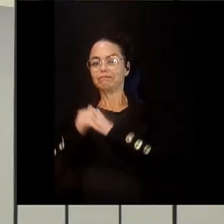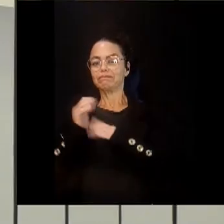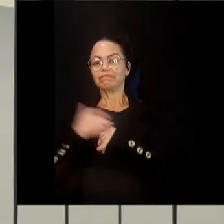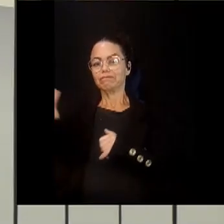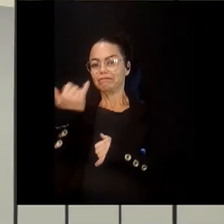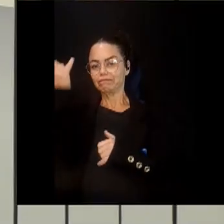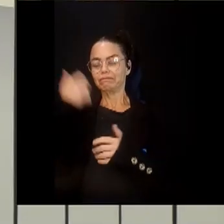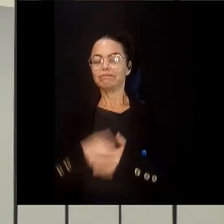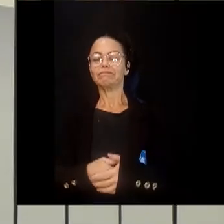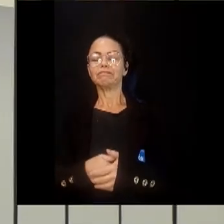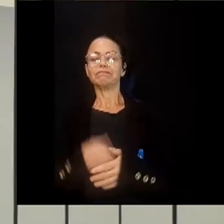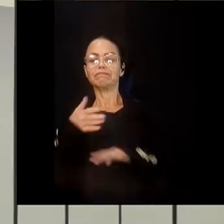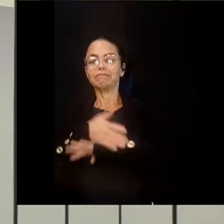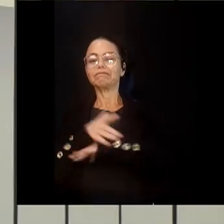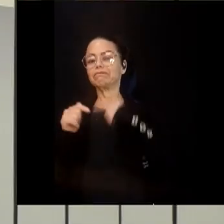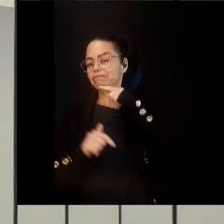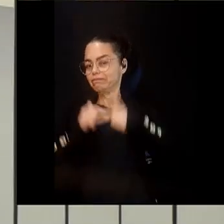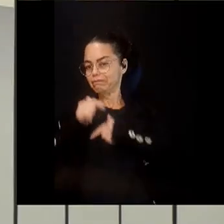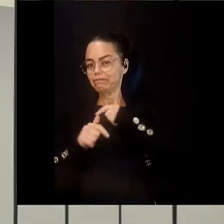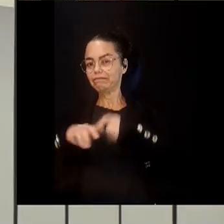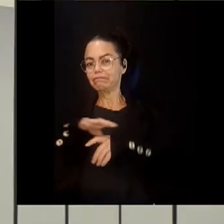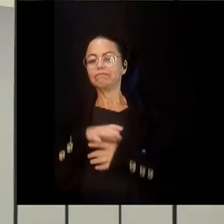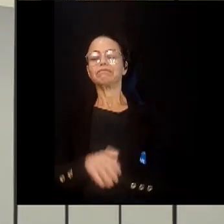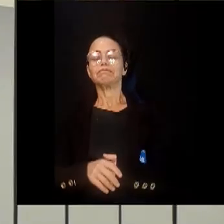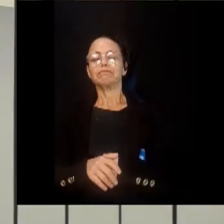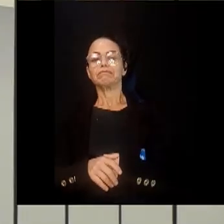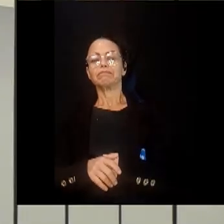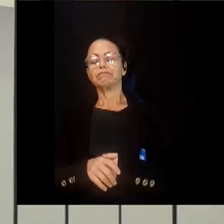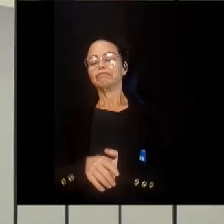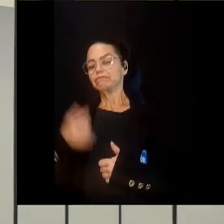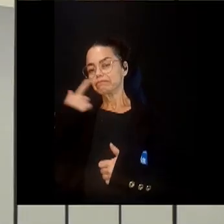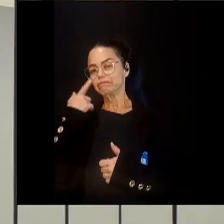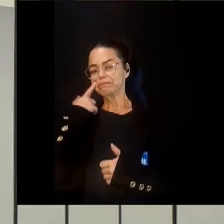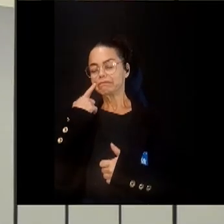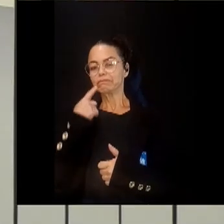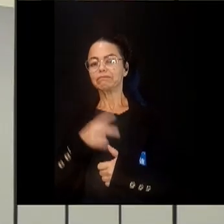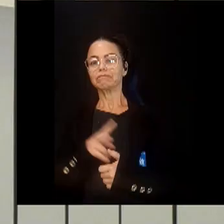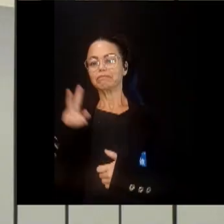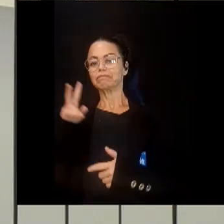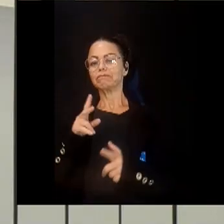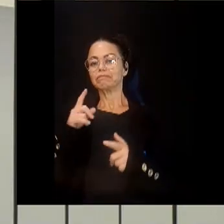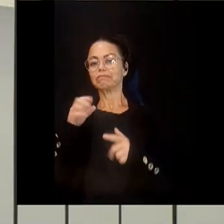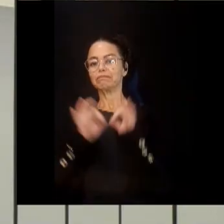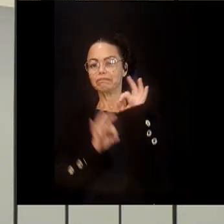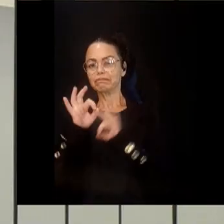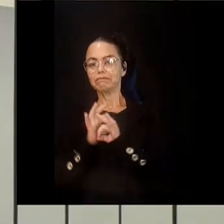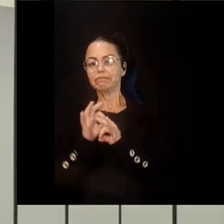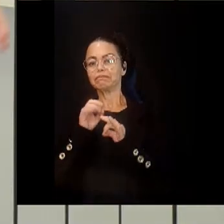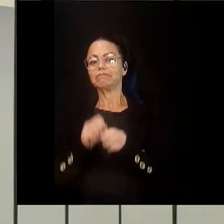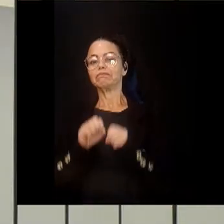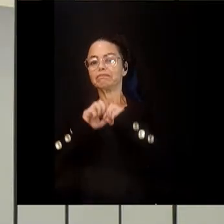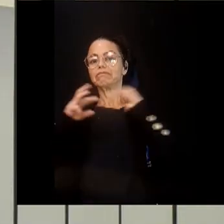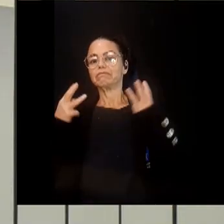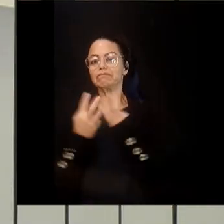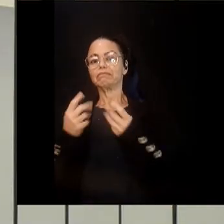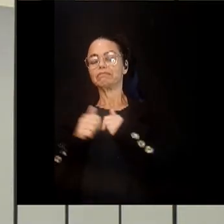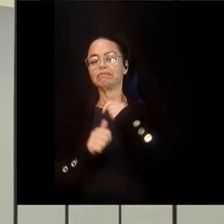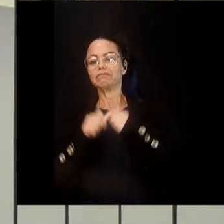poder entrar no mercado de trabalho. E olha só, segundo a Organização Internacional do Trabalho, mais